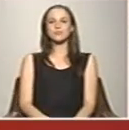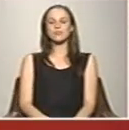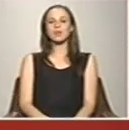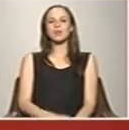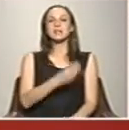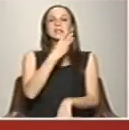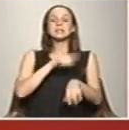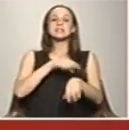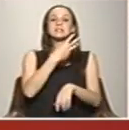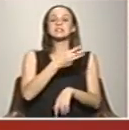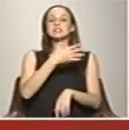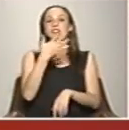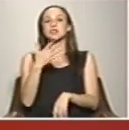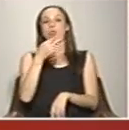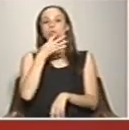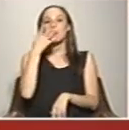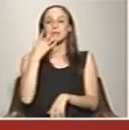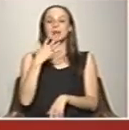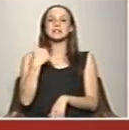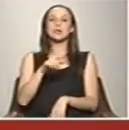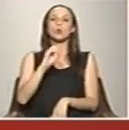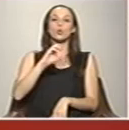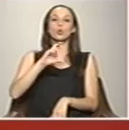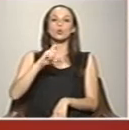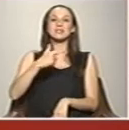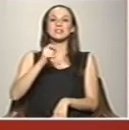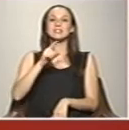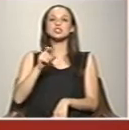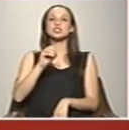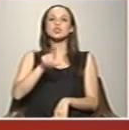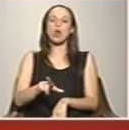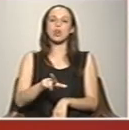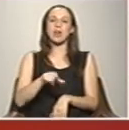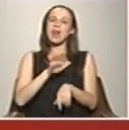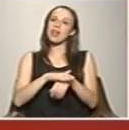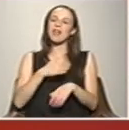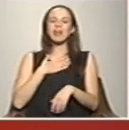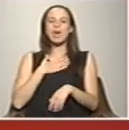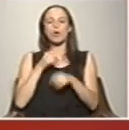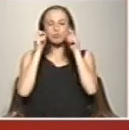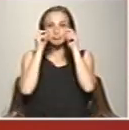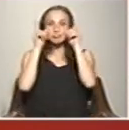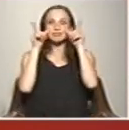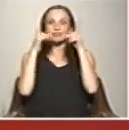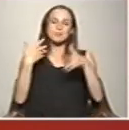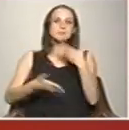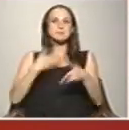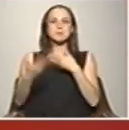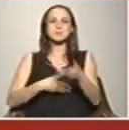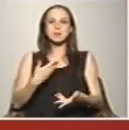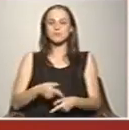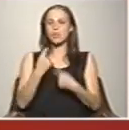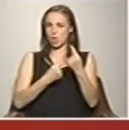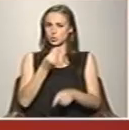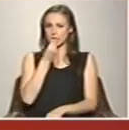há a produção contrária, que é o cortisol, que nos vai predispor para acordar, portanto, ao longo do tempo. Alguns alimentos